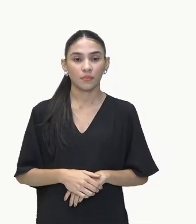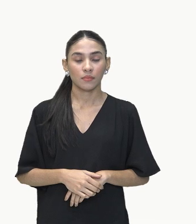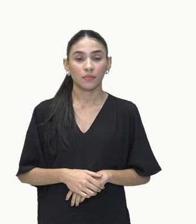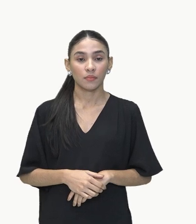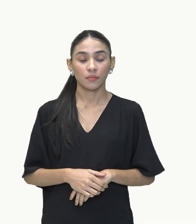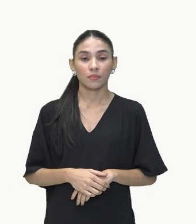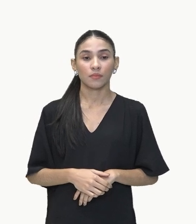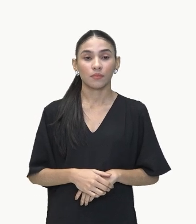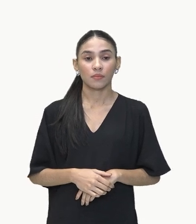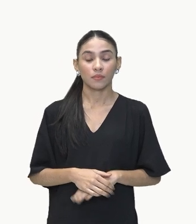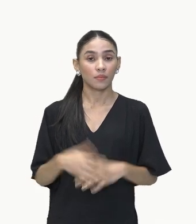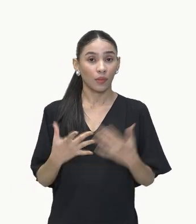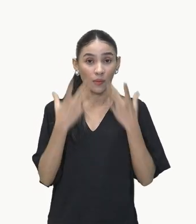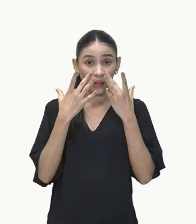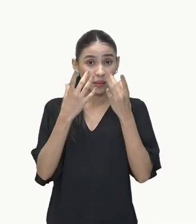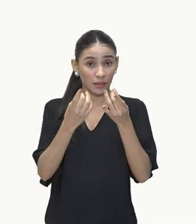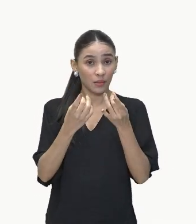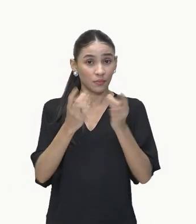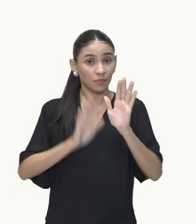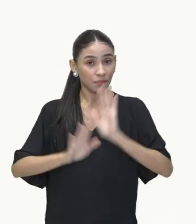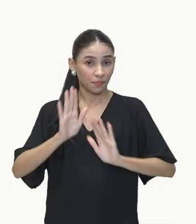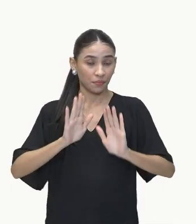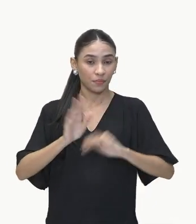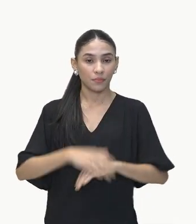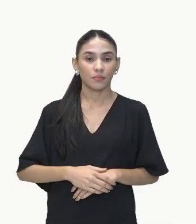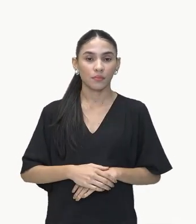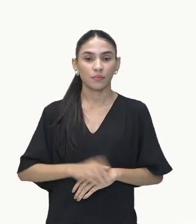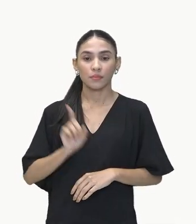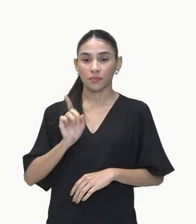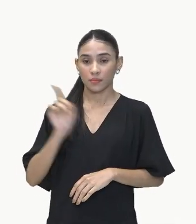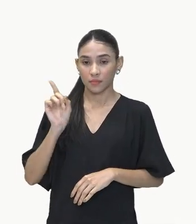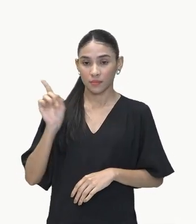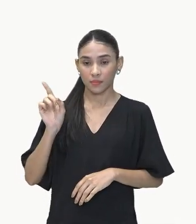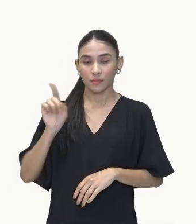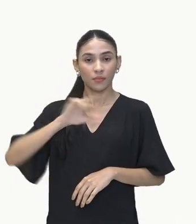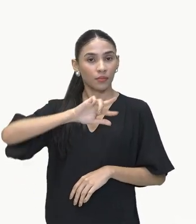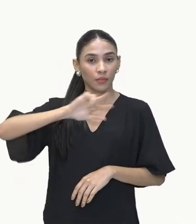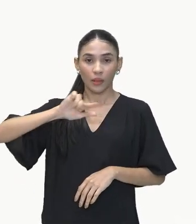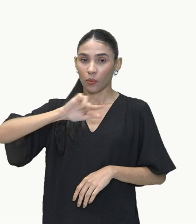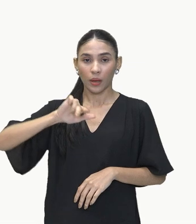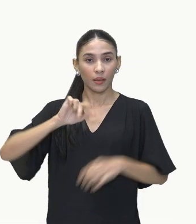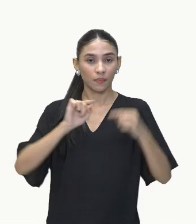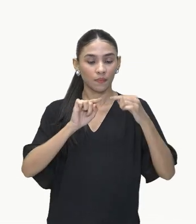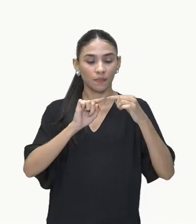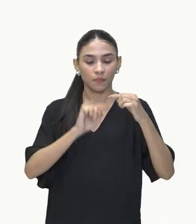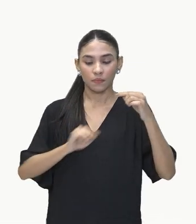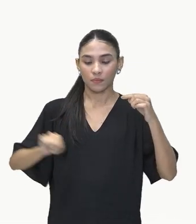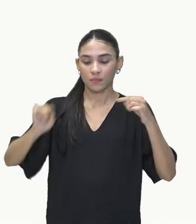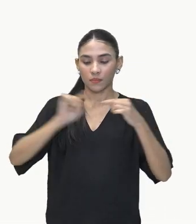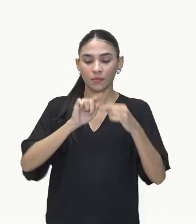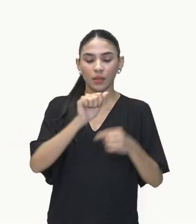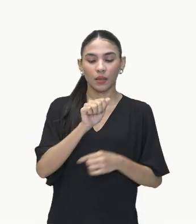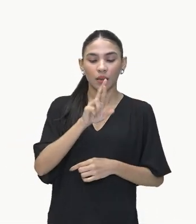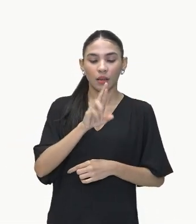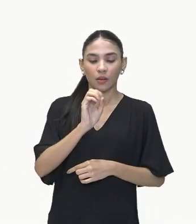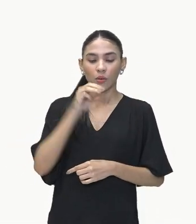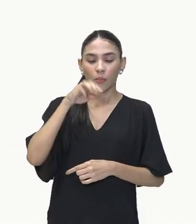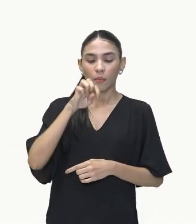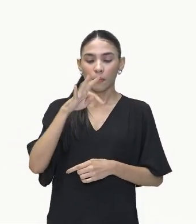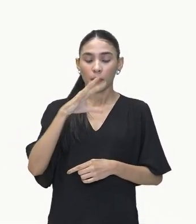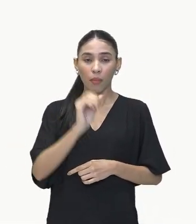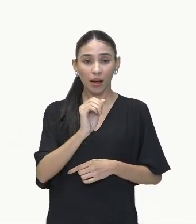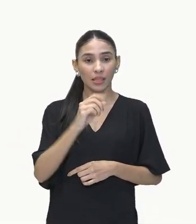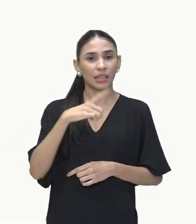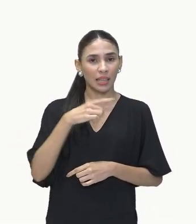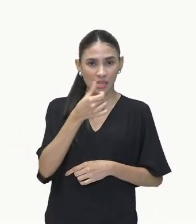E prestem bem atenção. Essa cadeia ela não é aromática, apesar de ter 6